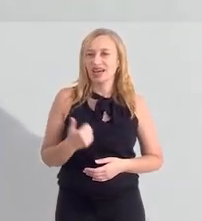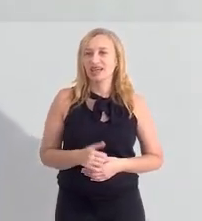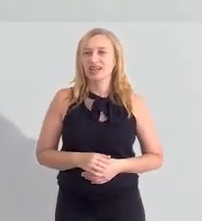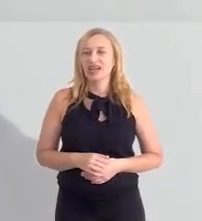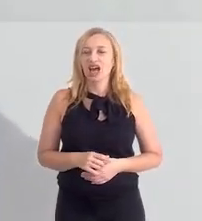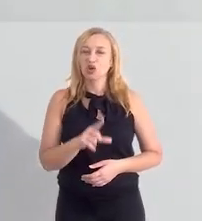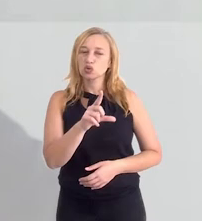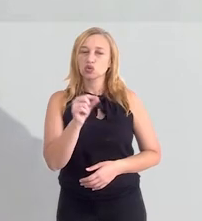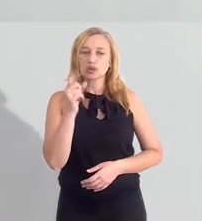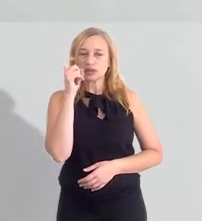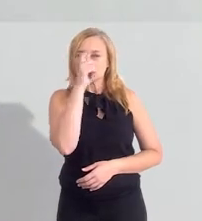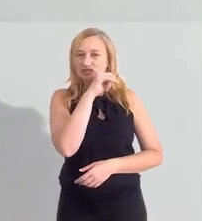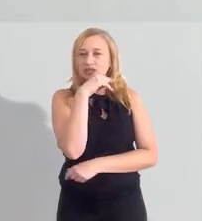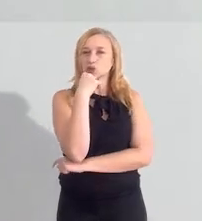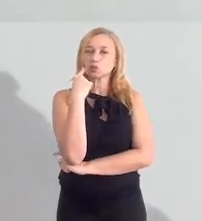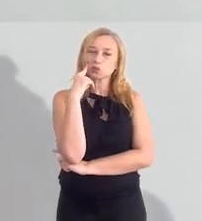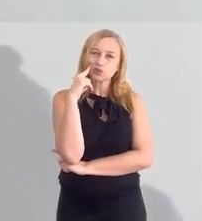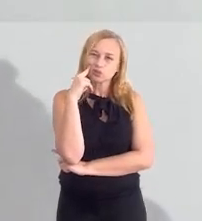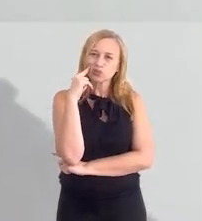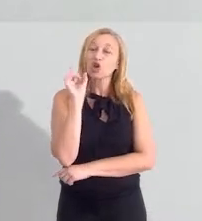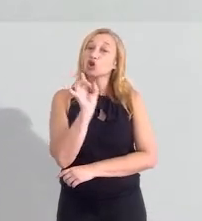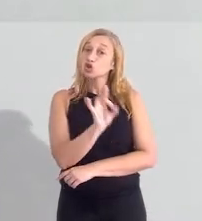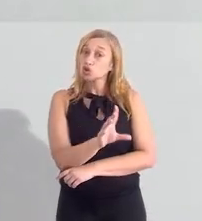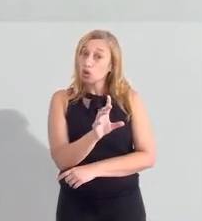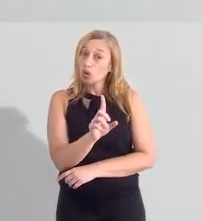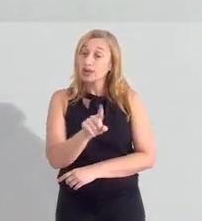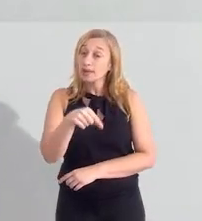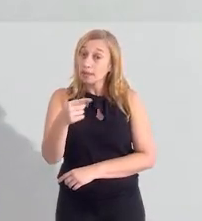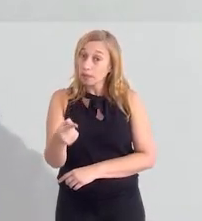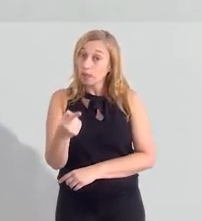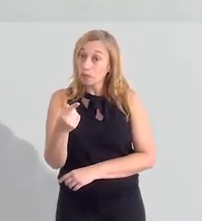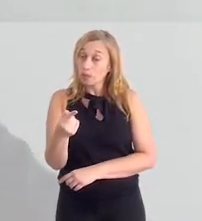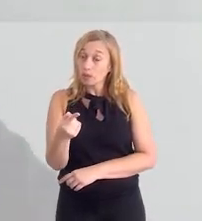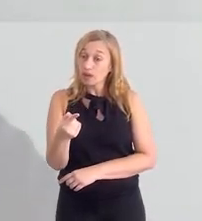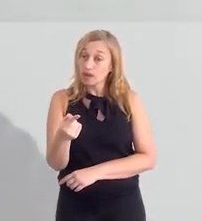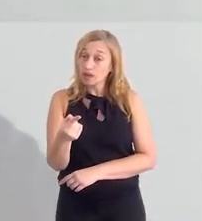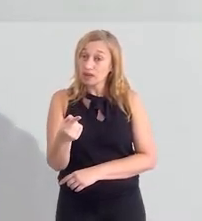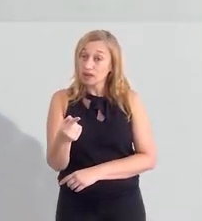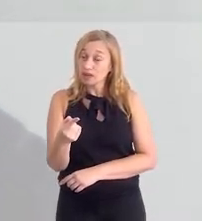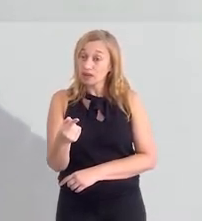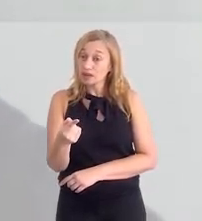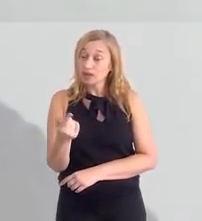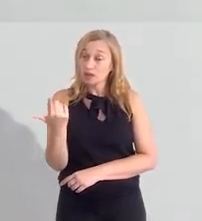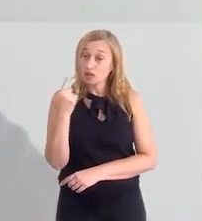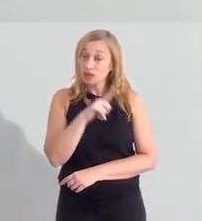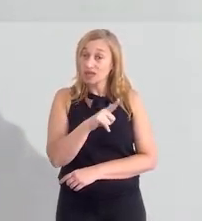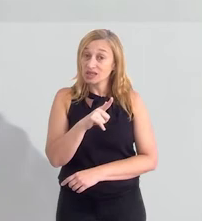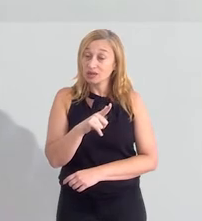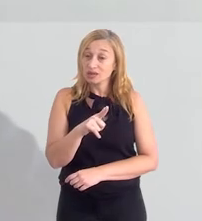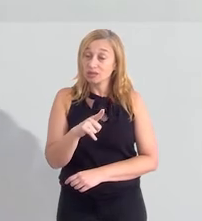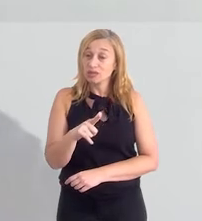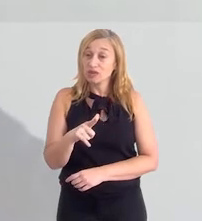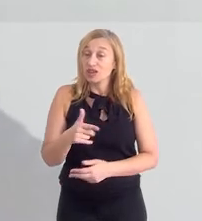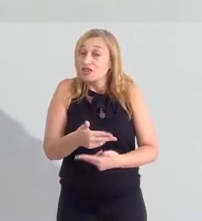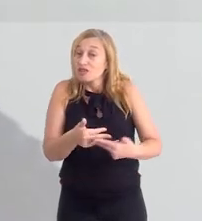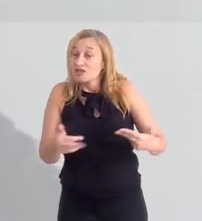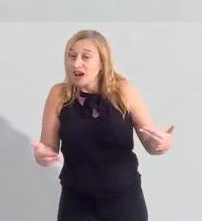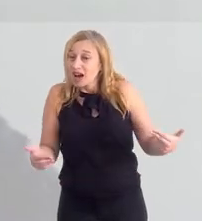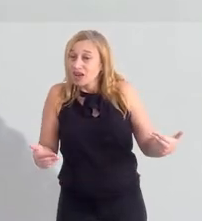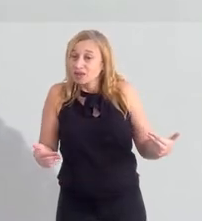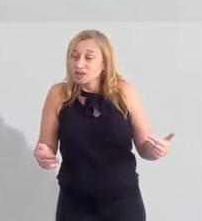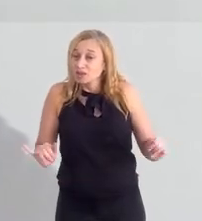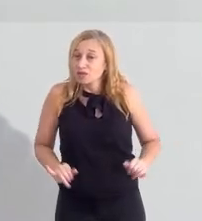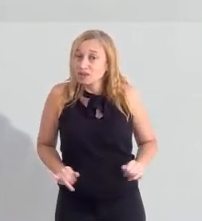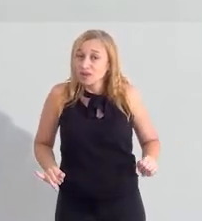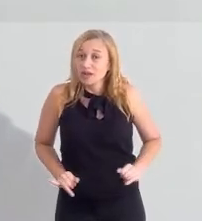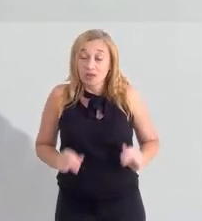decisão dificilíssima para tomar. A decisão só se tornou possível depois de muita angústia, depois de uma leitura